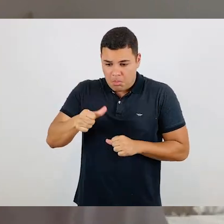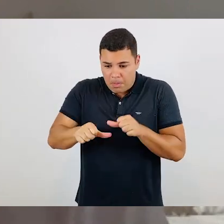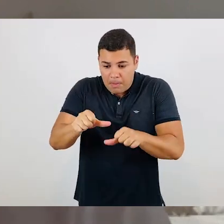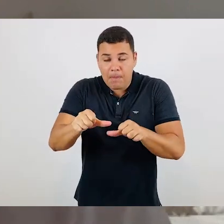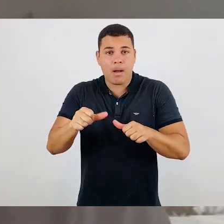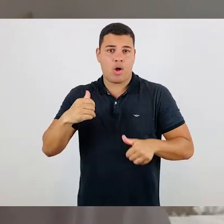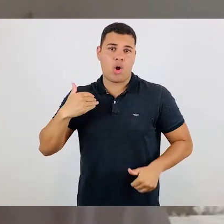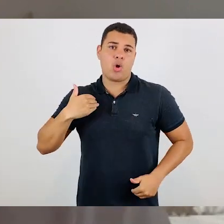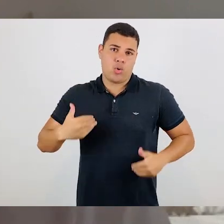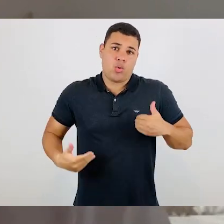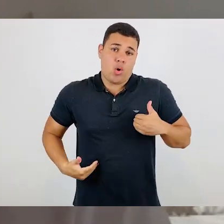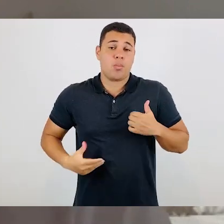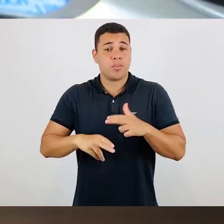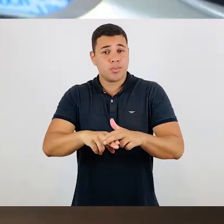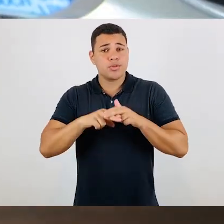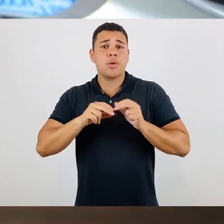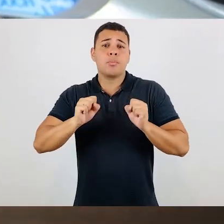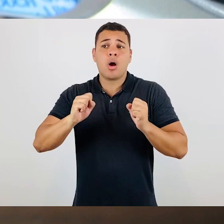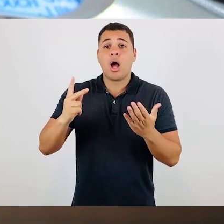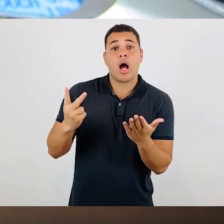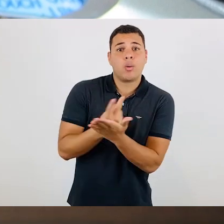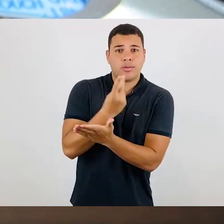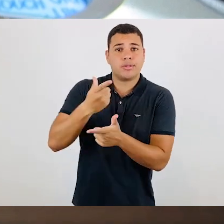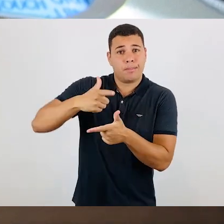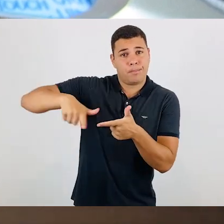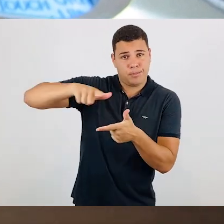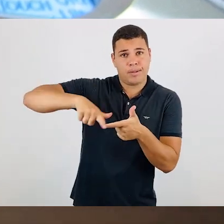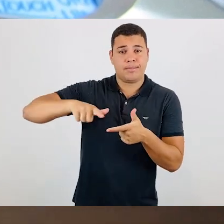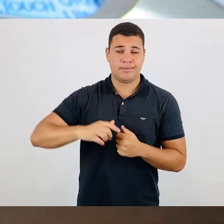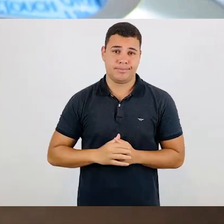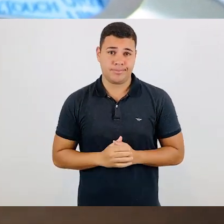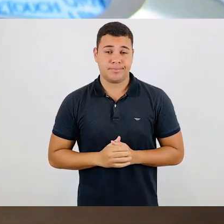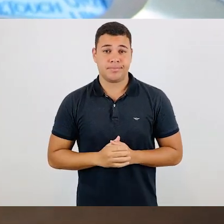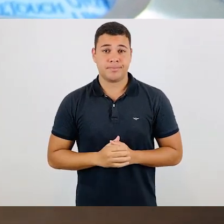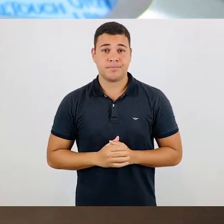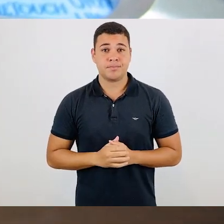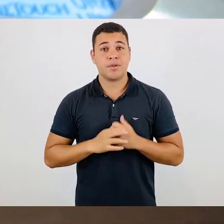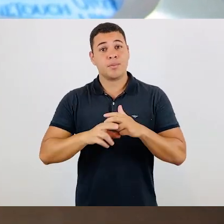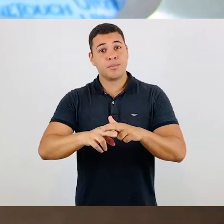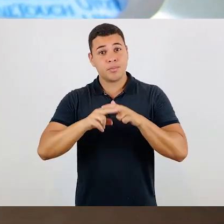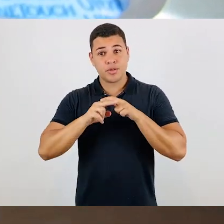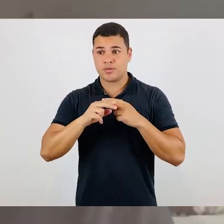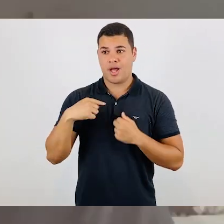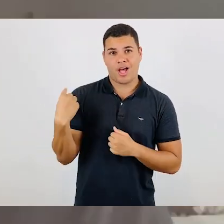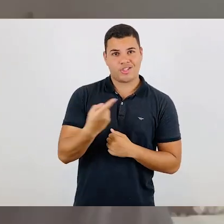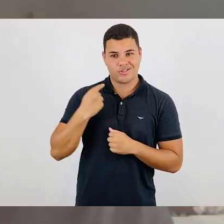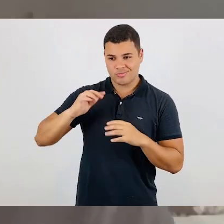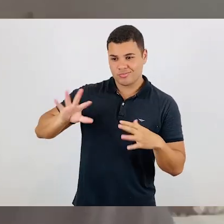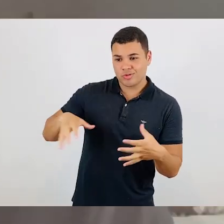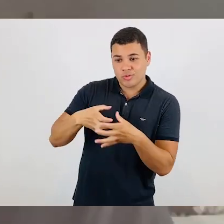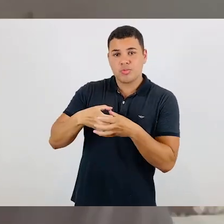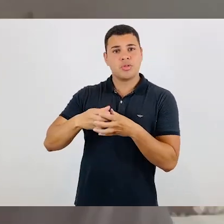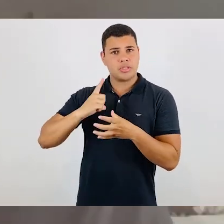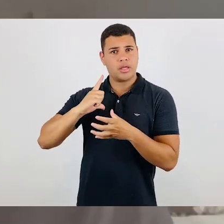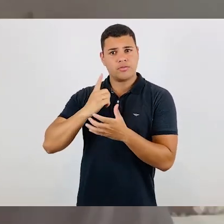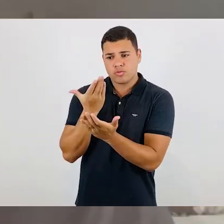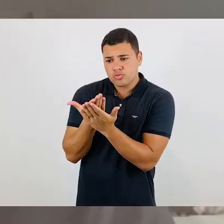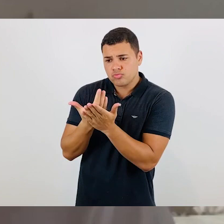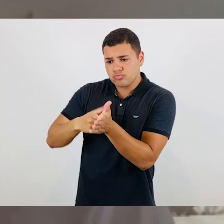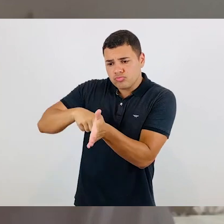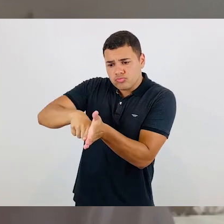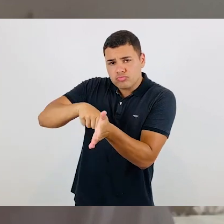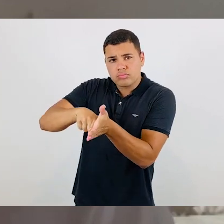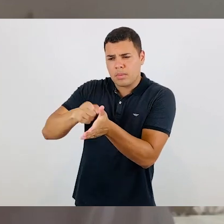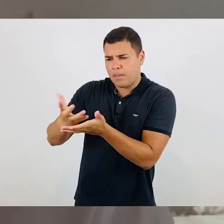resultado são os diversos problemas apresentados pela pessoa que tem o diabetes. A gente fez uma revisão narrativa, né,